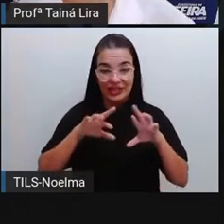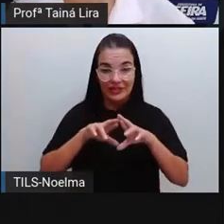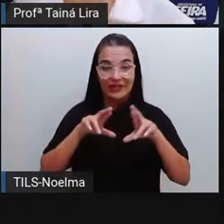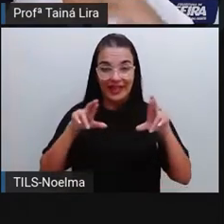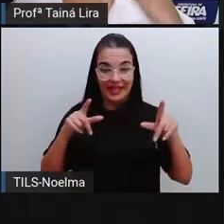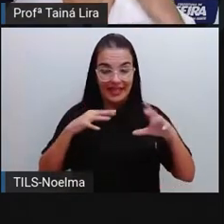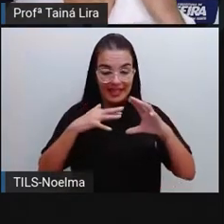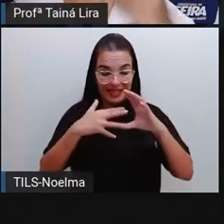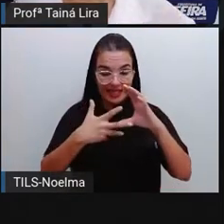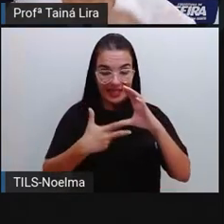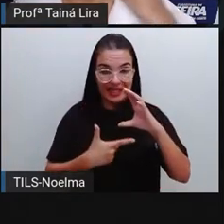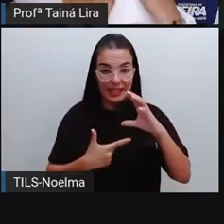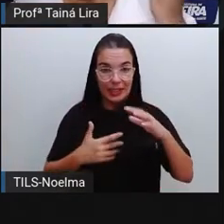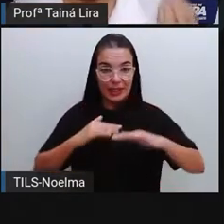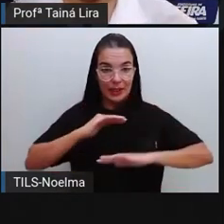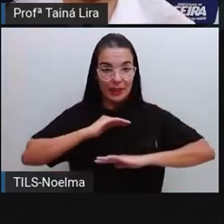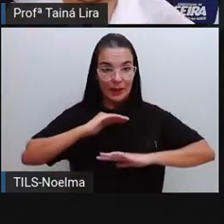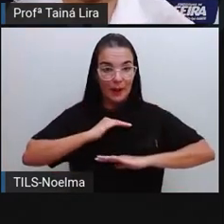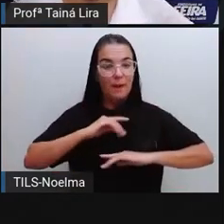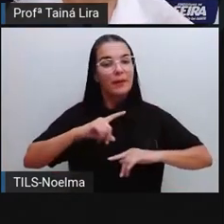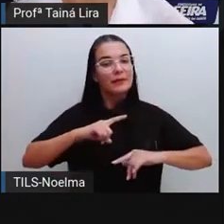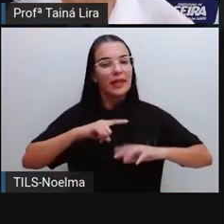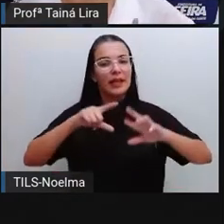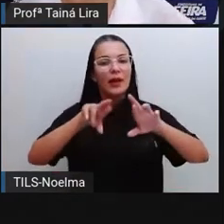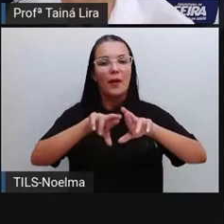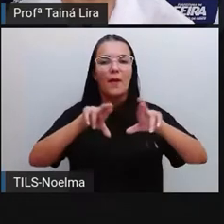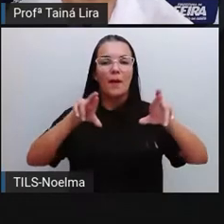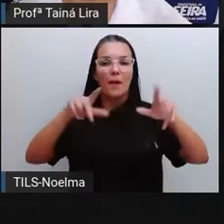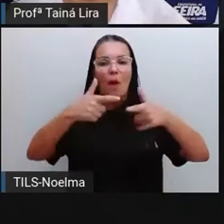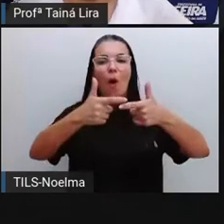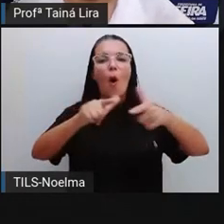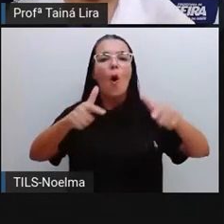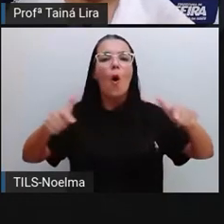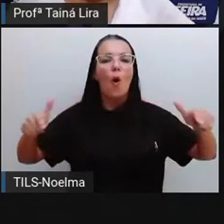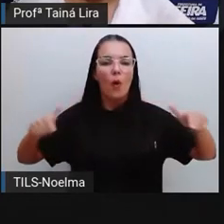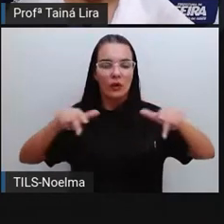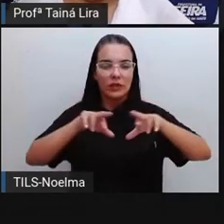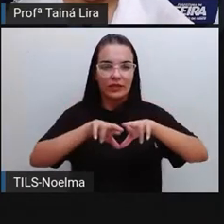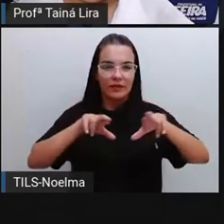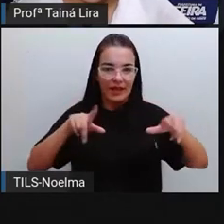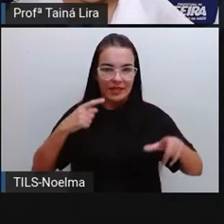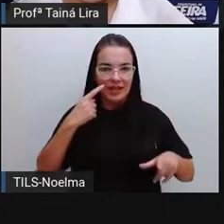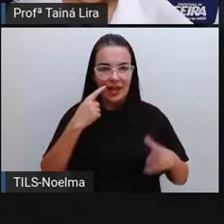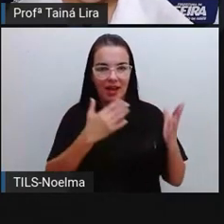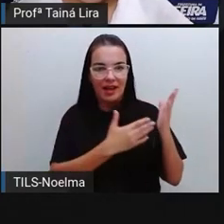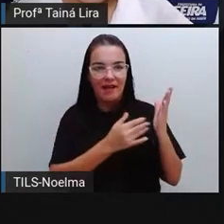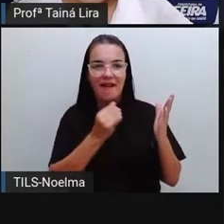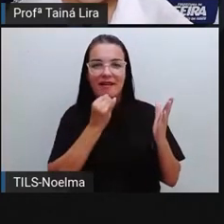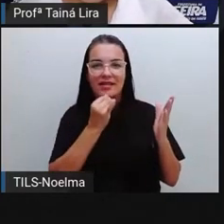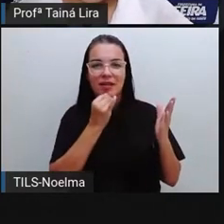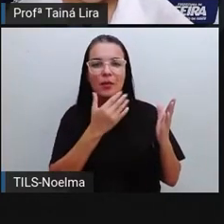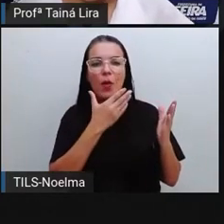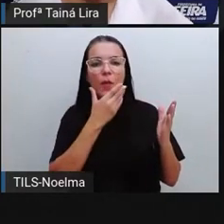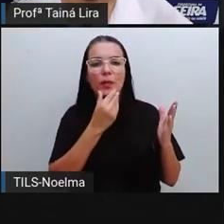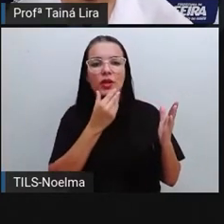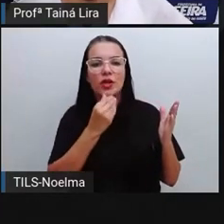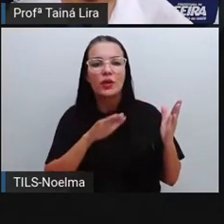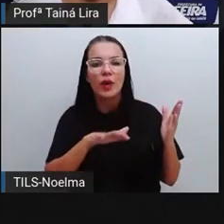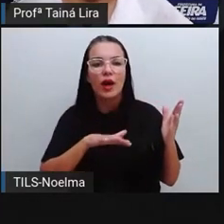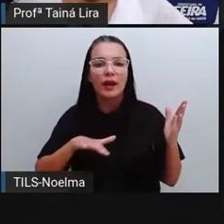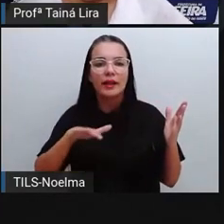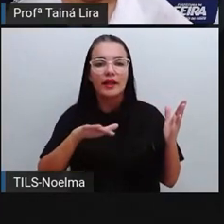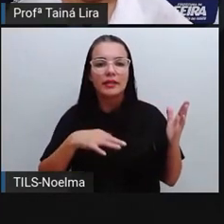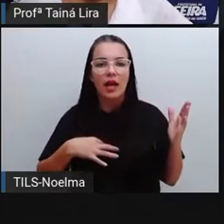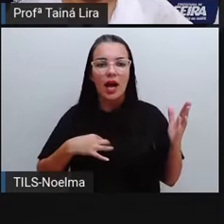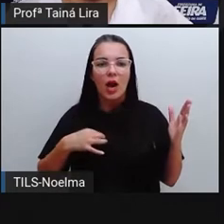físicas, existem outras diferenças. Então, será, olha aqui, esse menininho aqui de amarelo, Será que